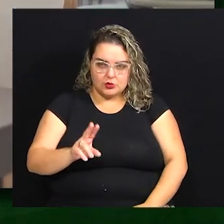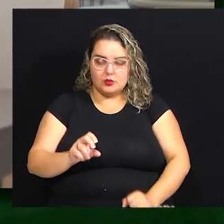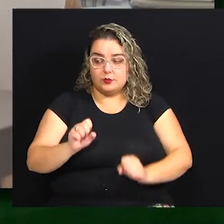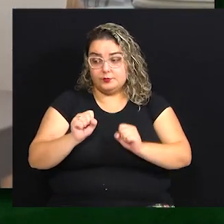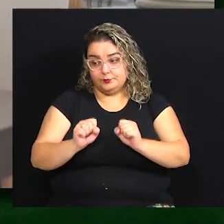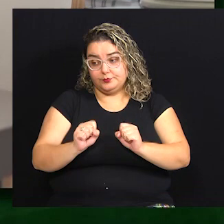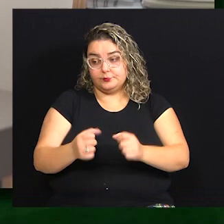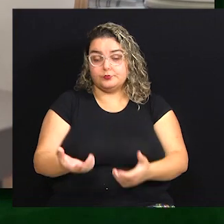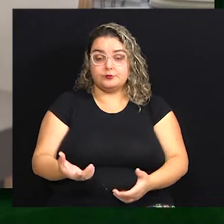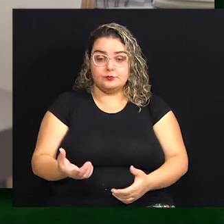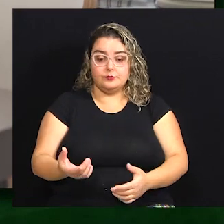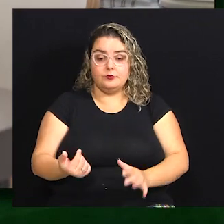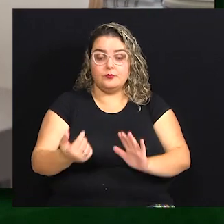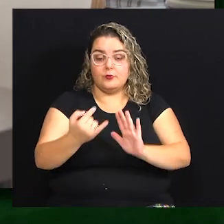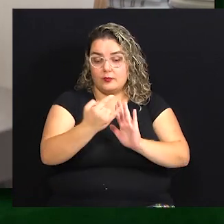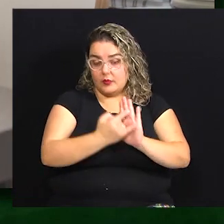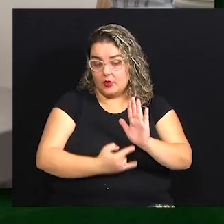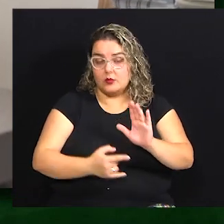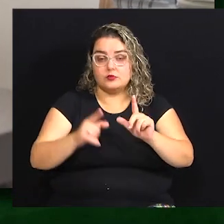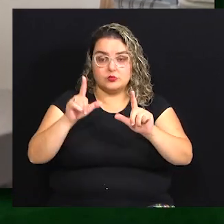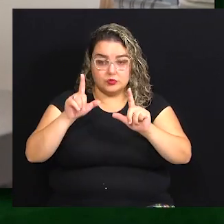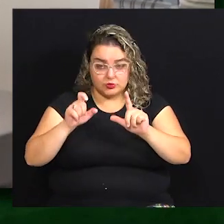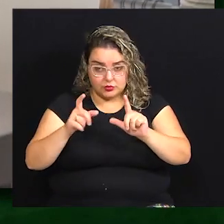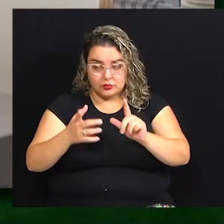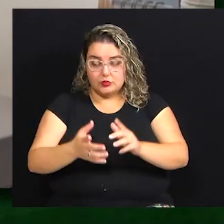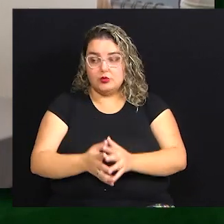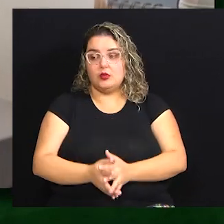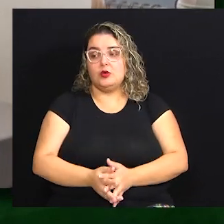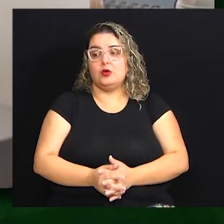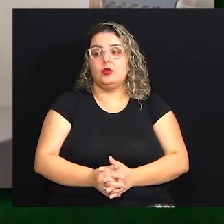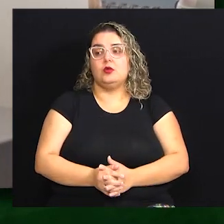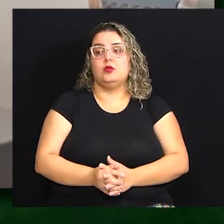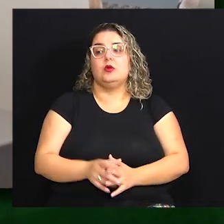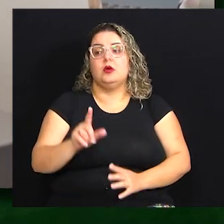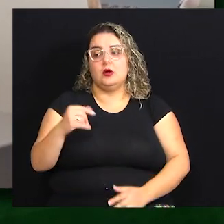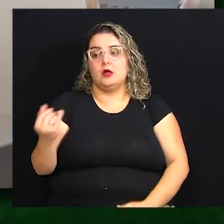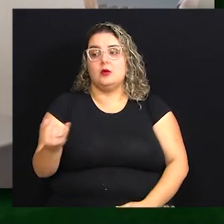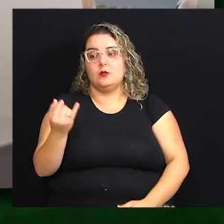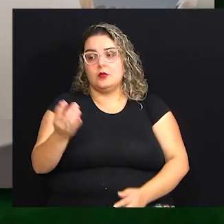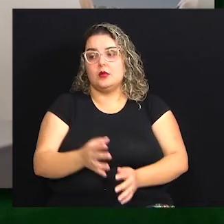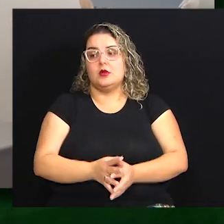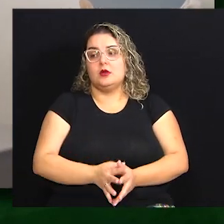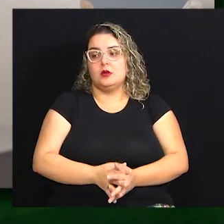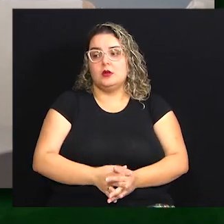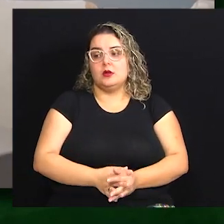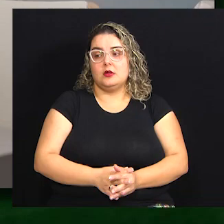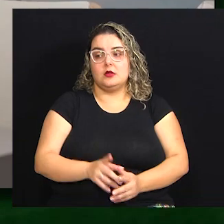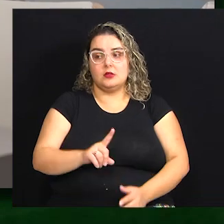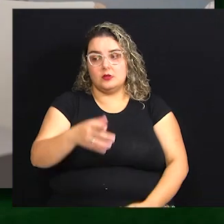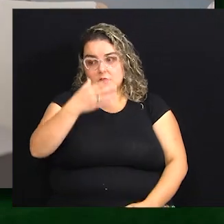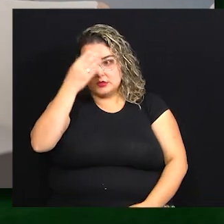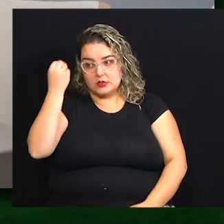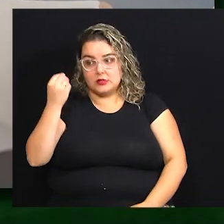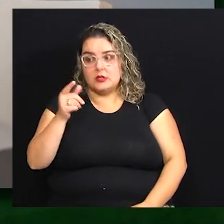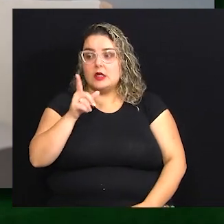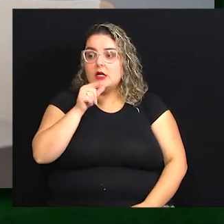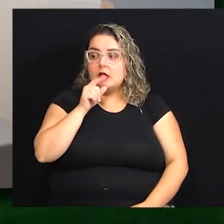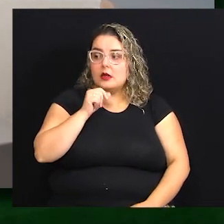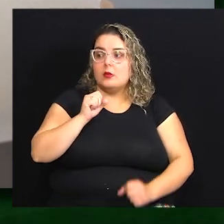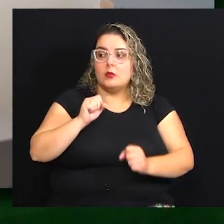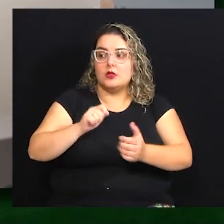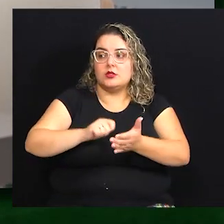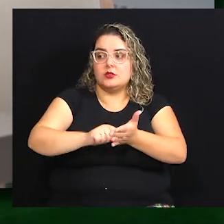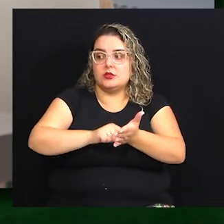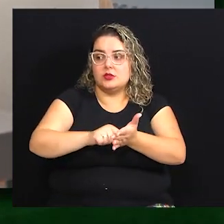pode ser um documento que tenha documento com foto, né? Isso é fundamental. Não esqueça da sua água, você pode levar borracha, você